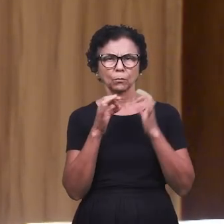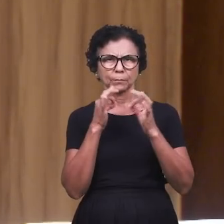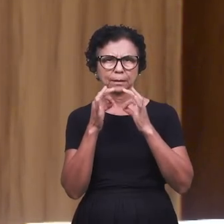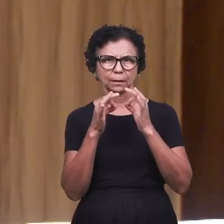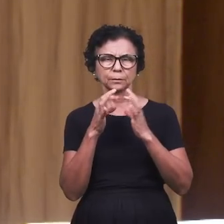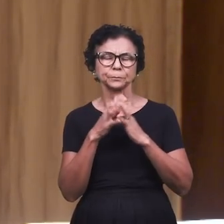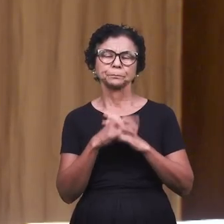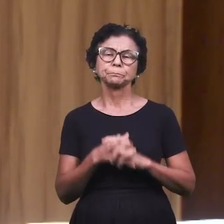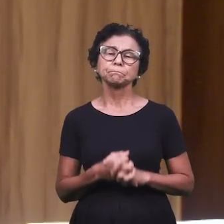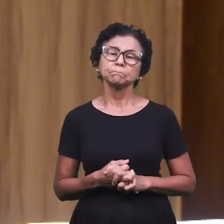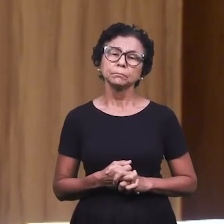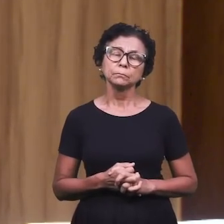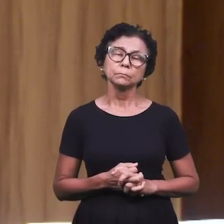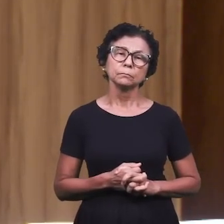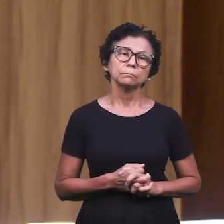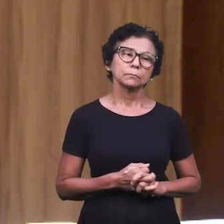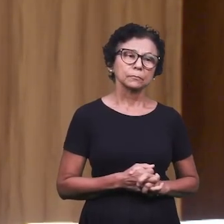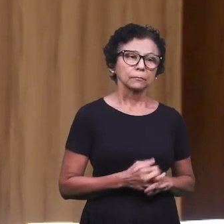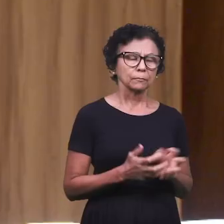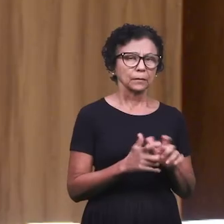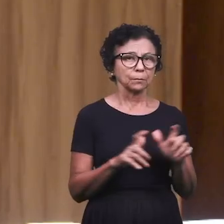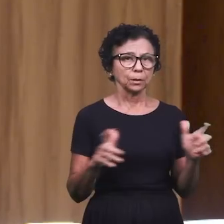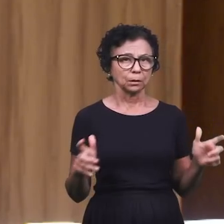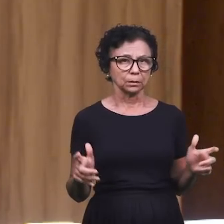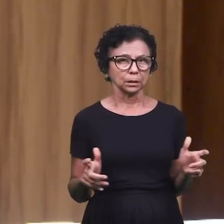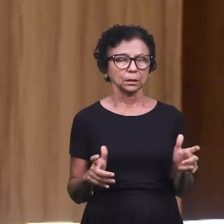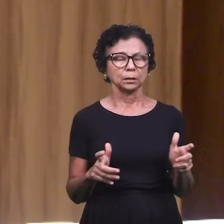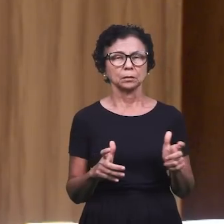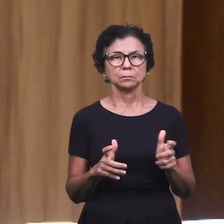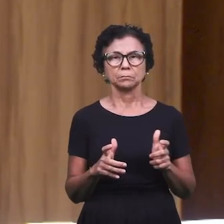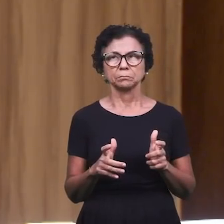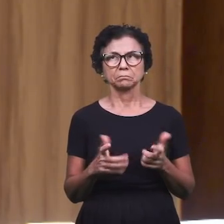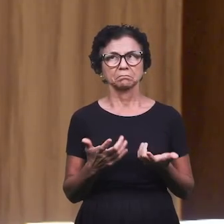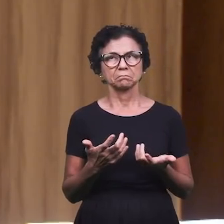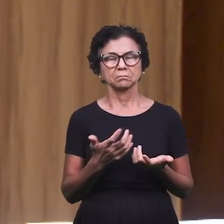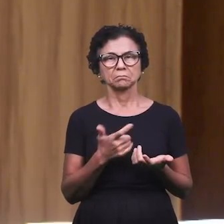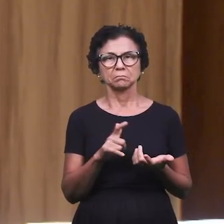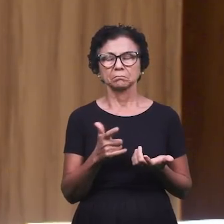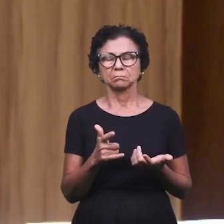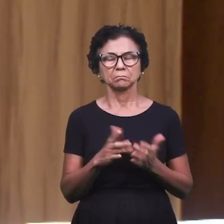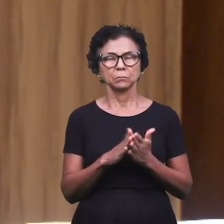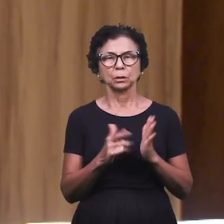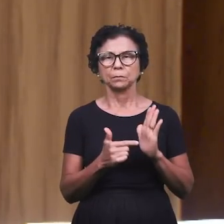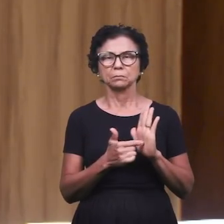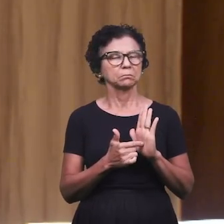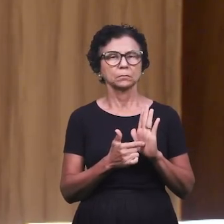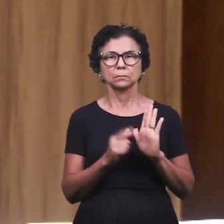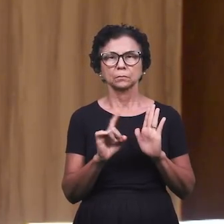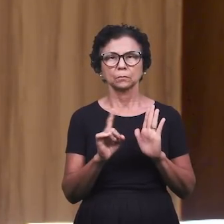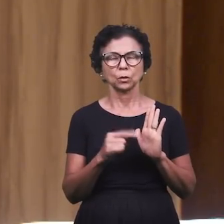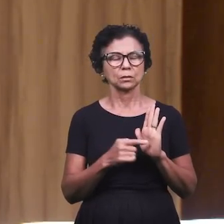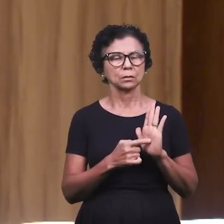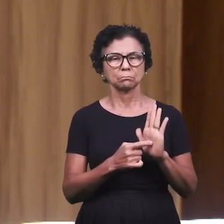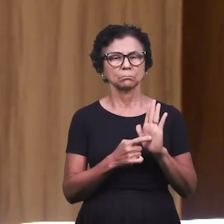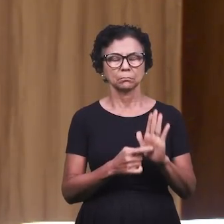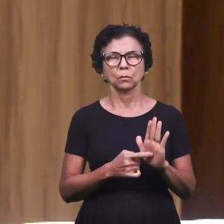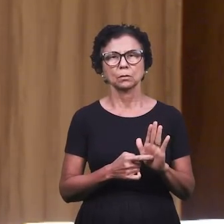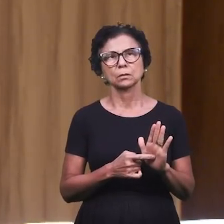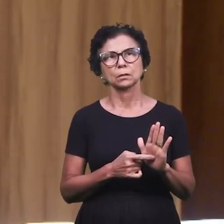não têm assim, nenhum comentário na Bíblia sobre a vida dele, né? Mas outros tiveram destaques na